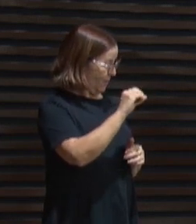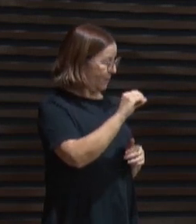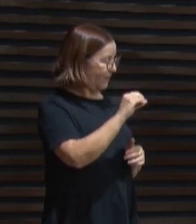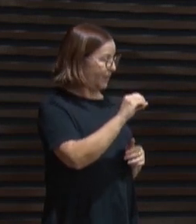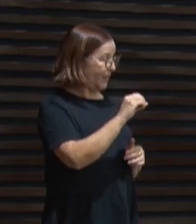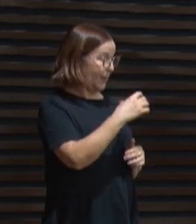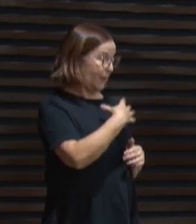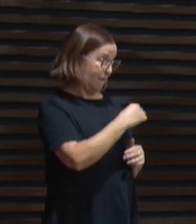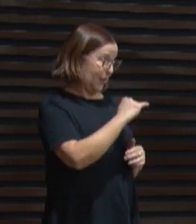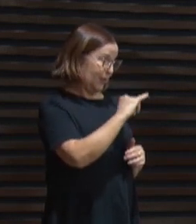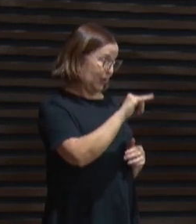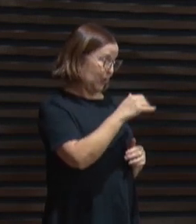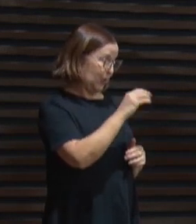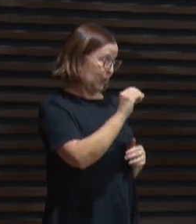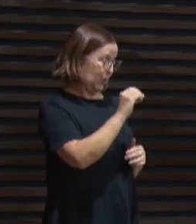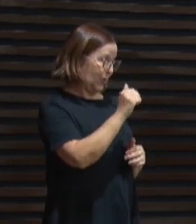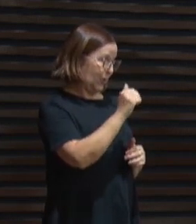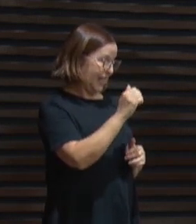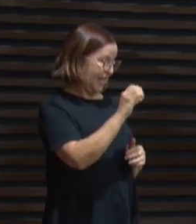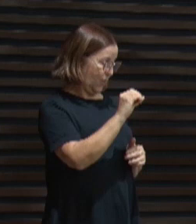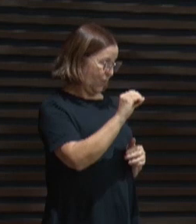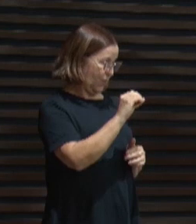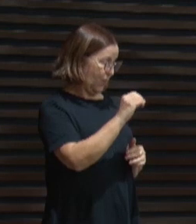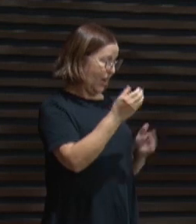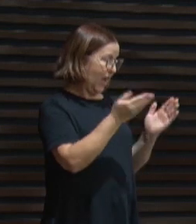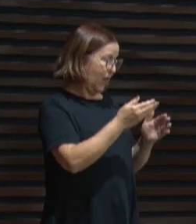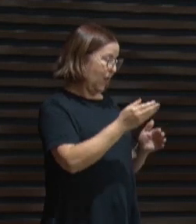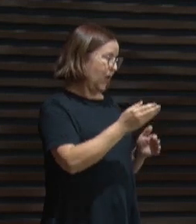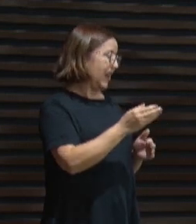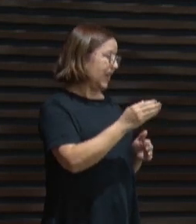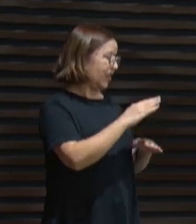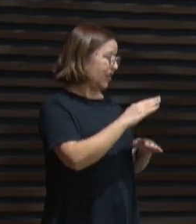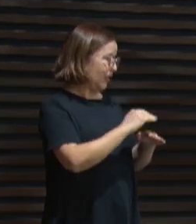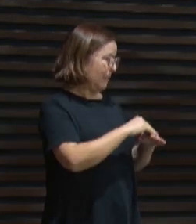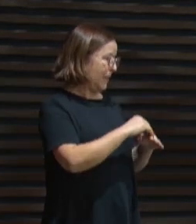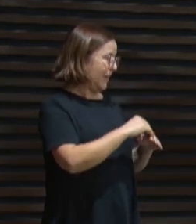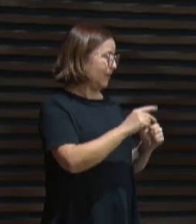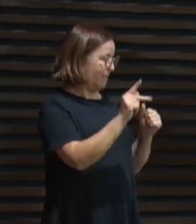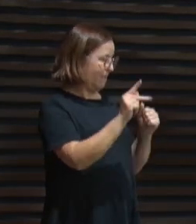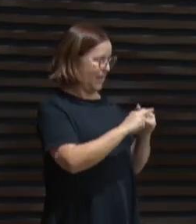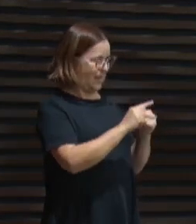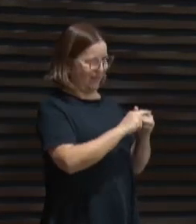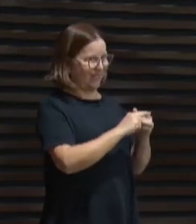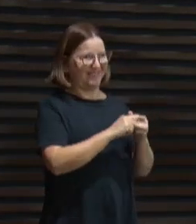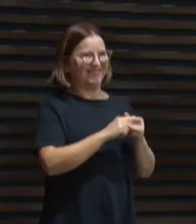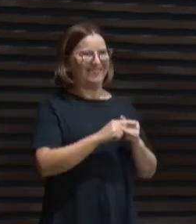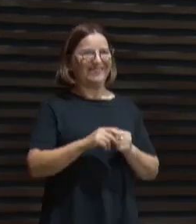Tu serás chamado Cefas, que quer dizer Pedro.